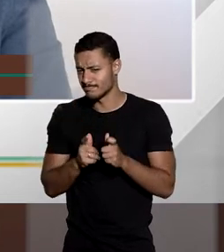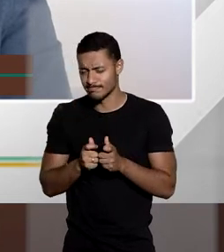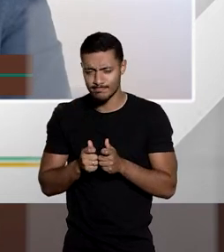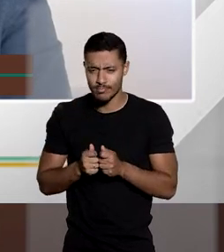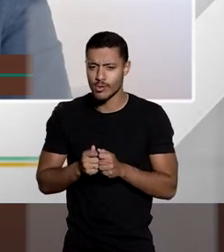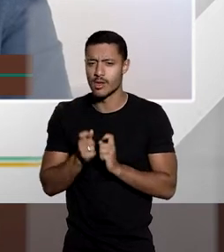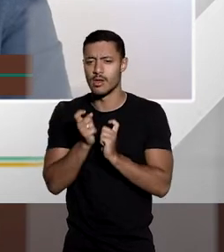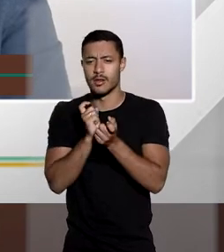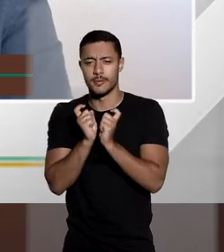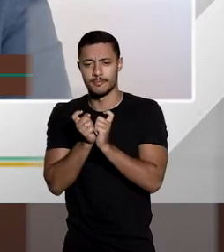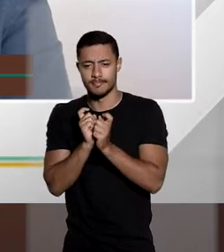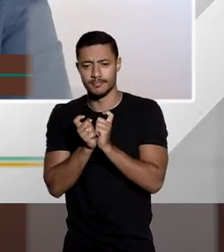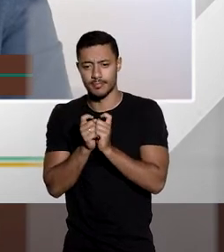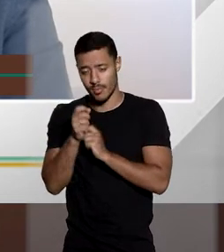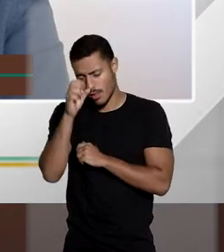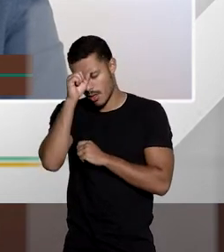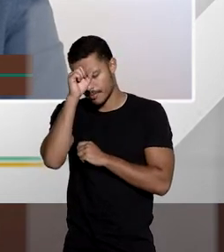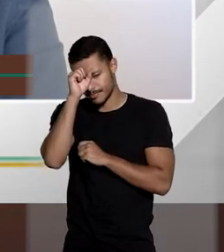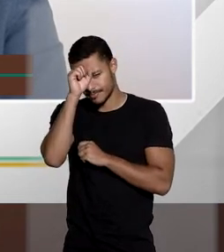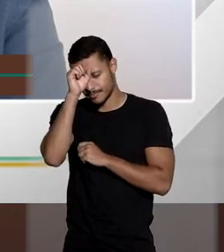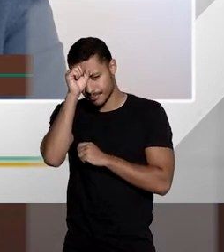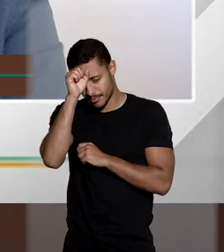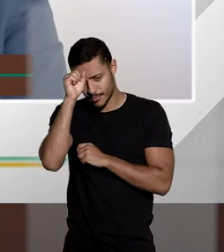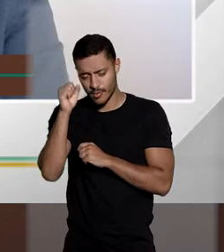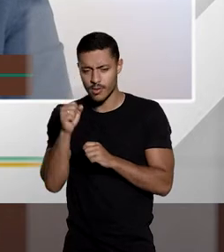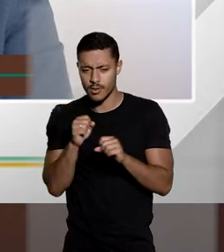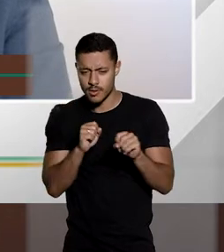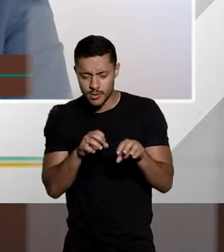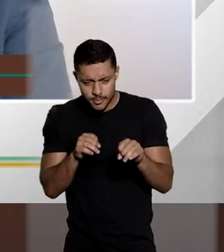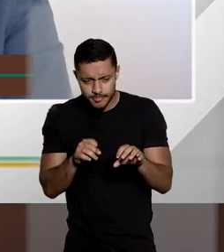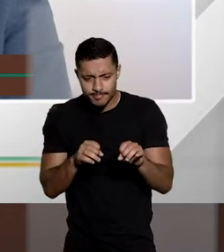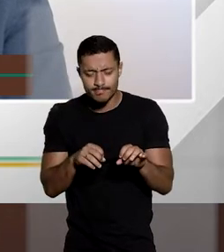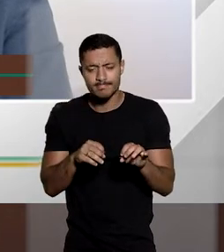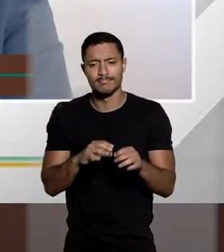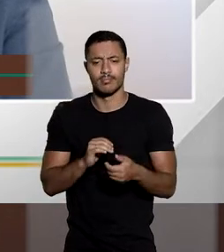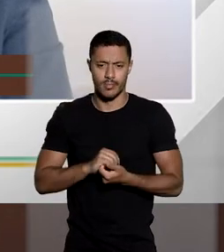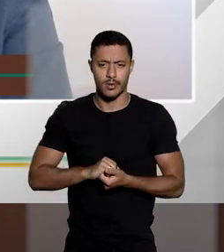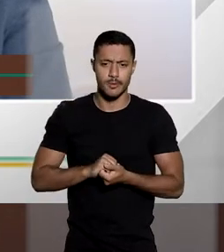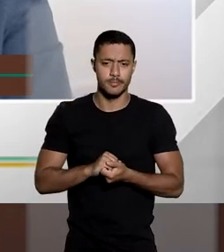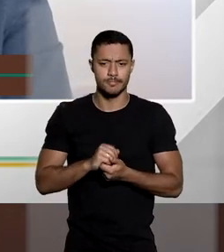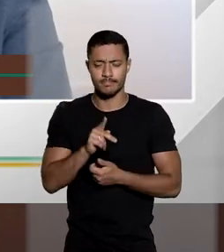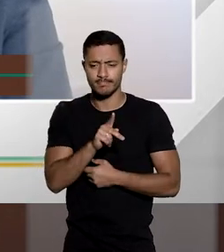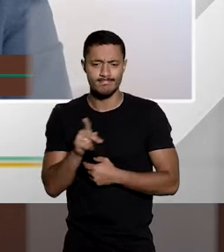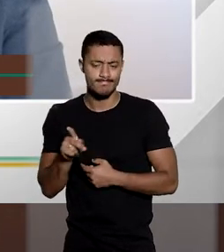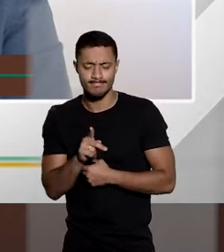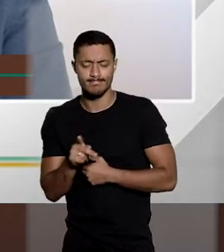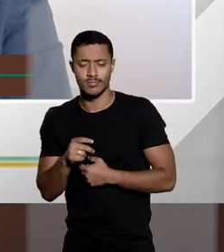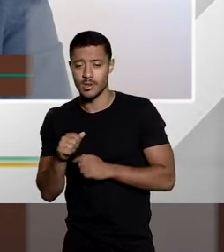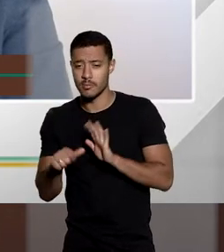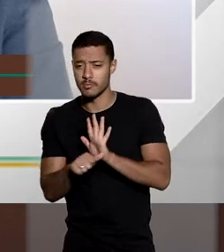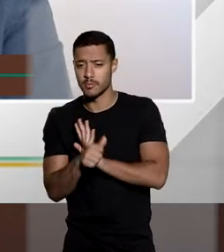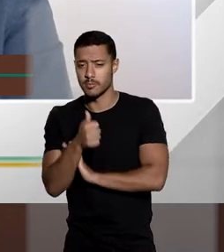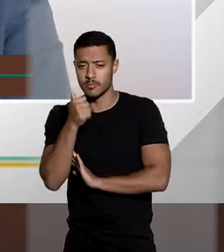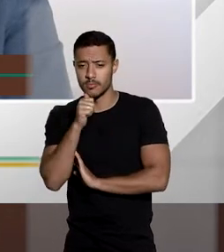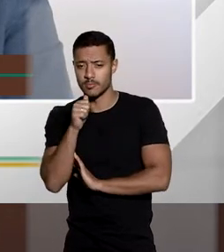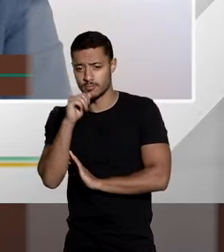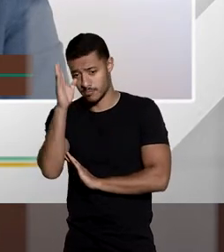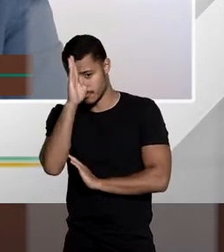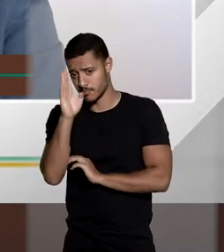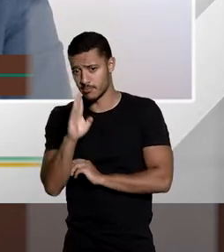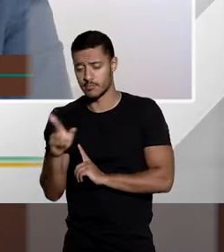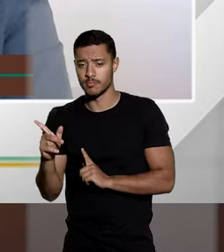de administrativistas aprenderam com a doutrina da professora Maria Silvia Zanella de Pietro, que foi uma das primeiras mulheres no Brasil